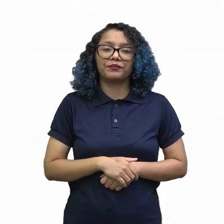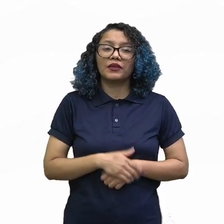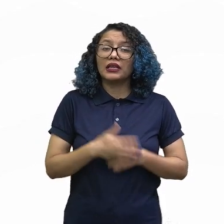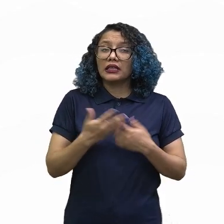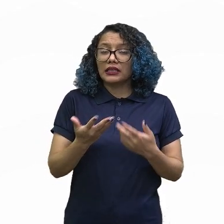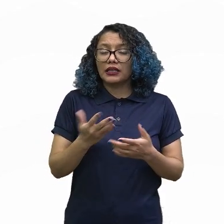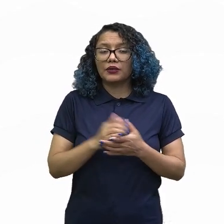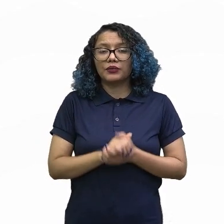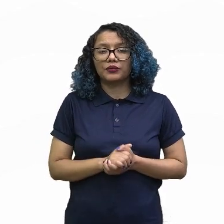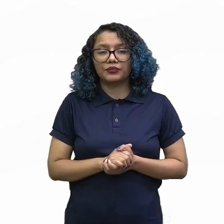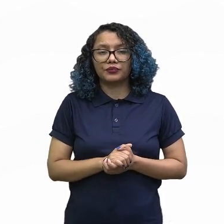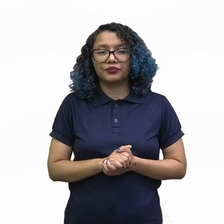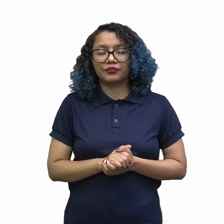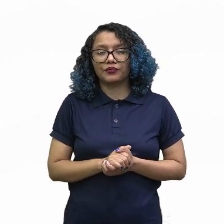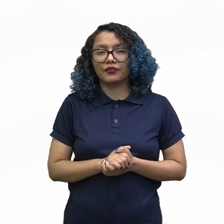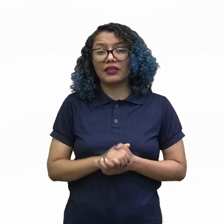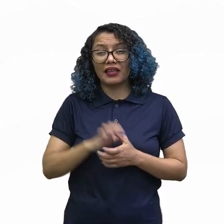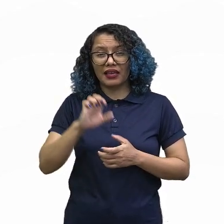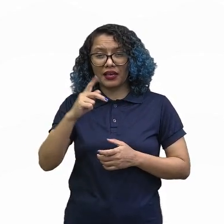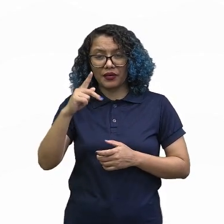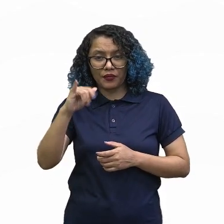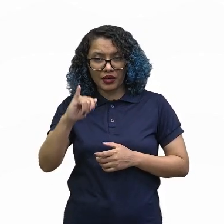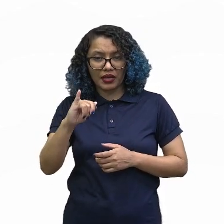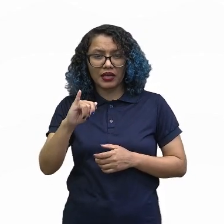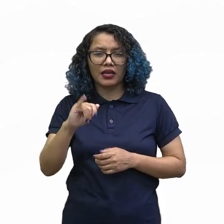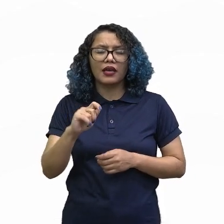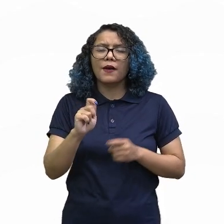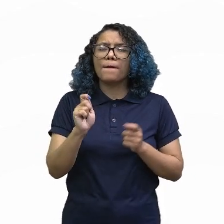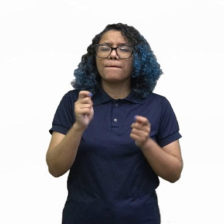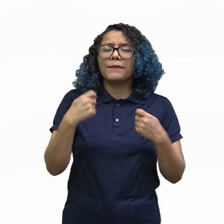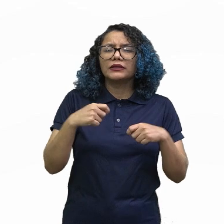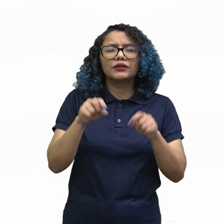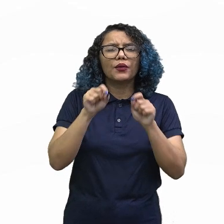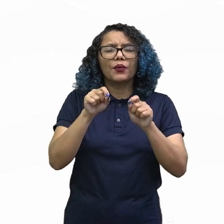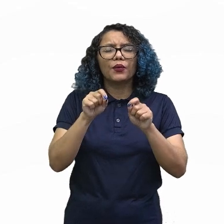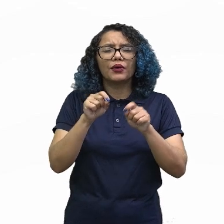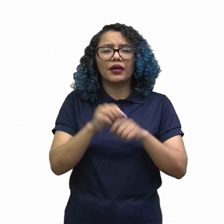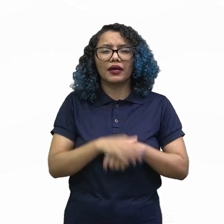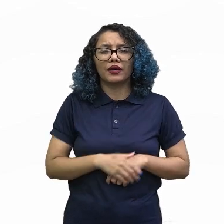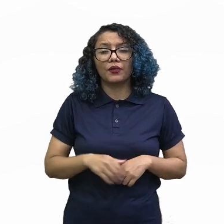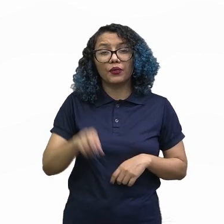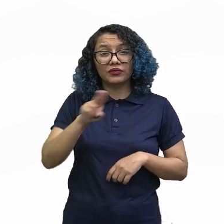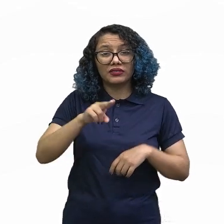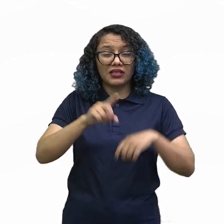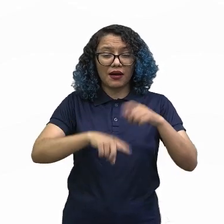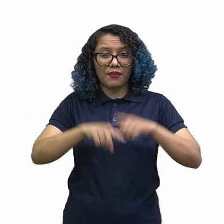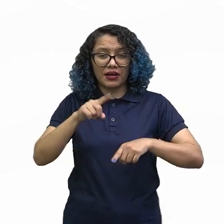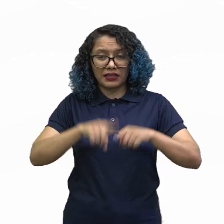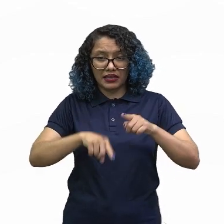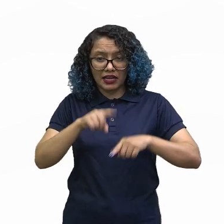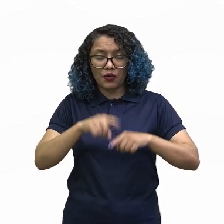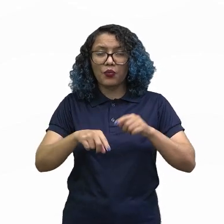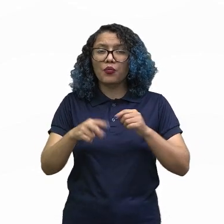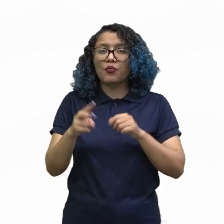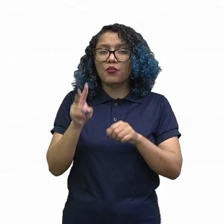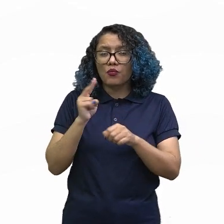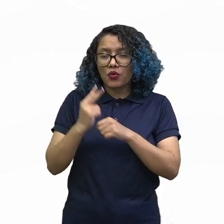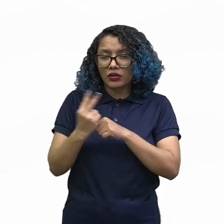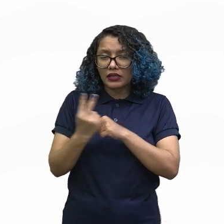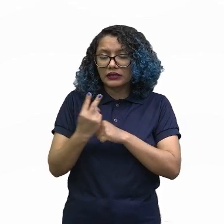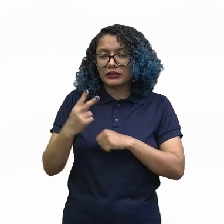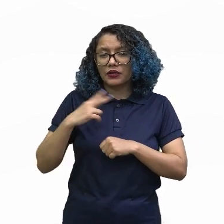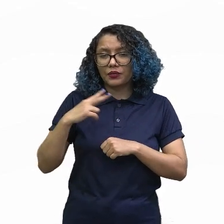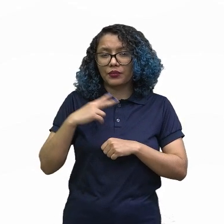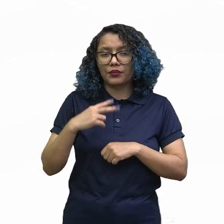Então, o EPI, você tem utilização de equipamentos de proteção individual,